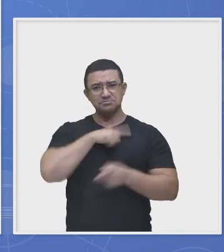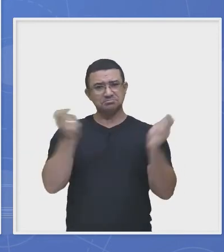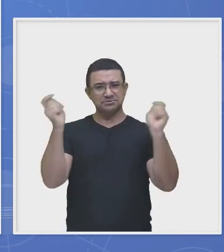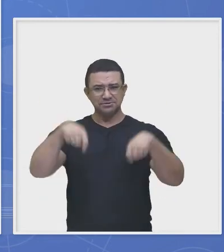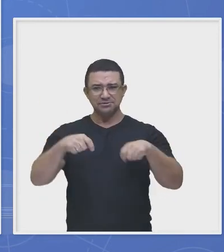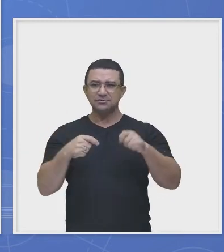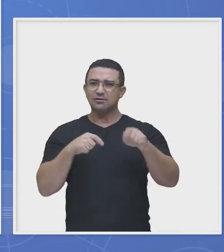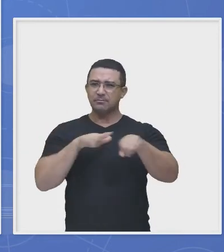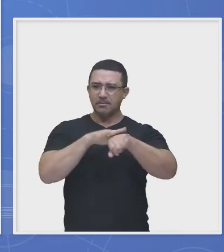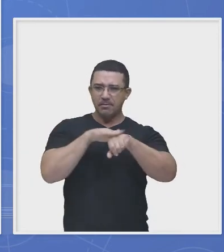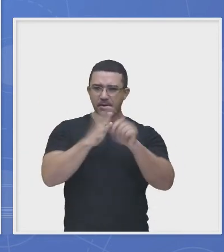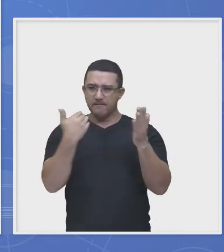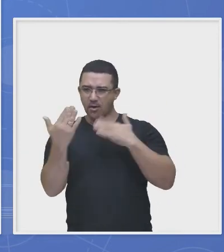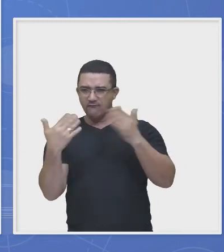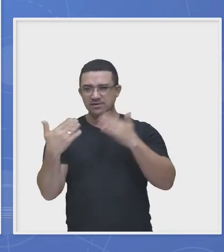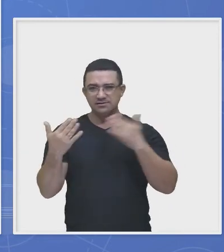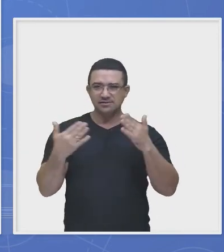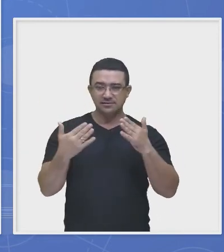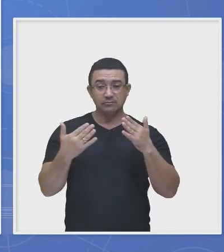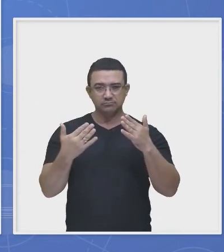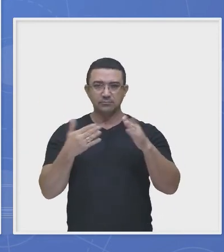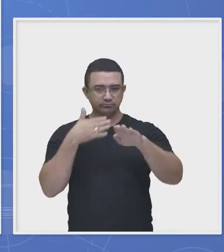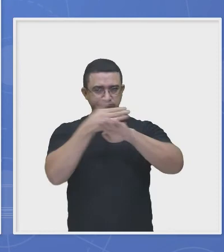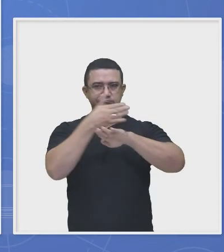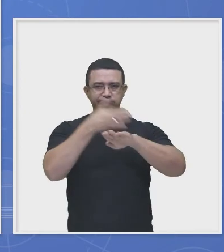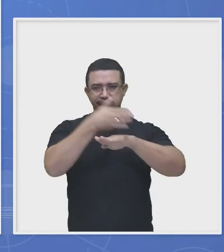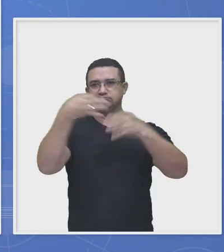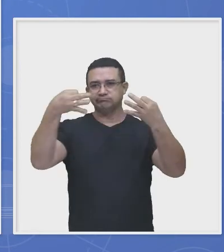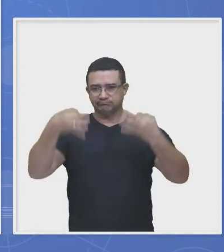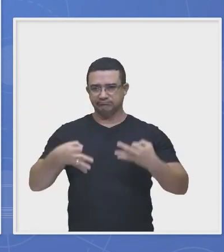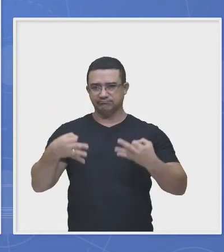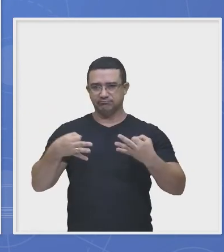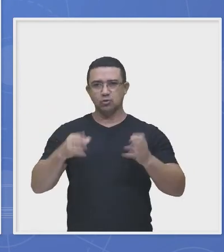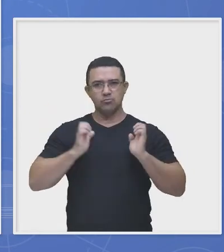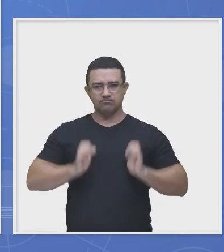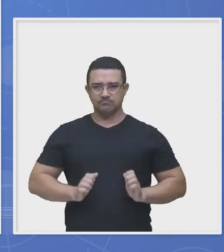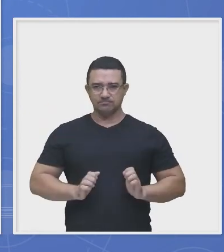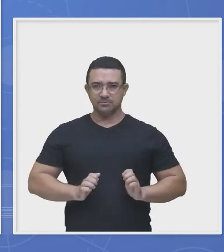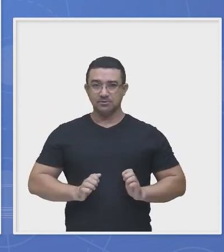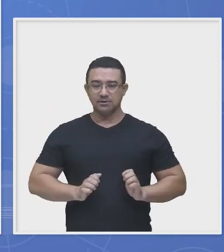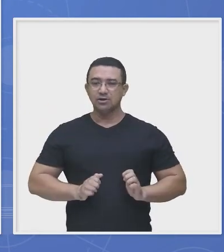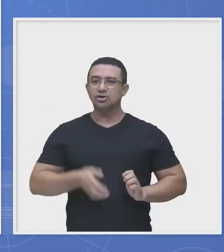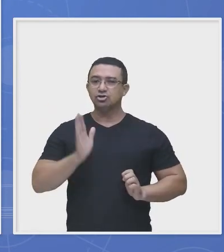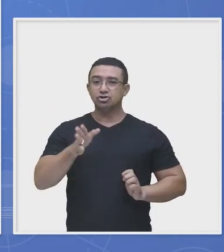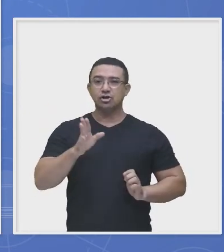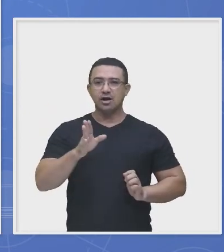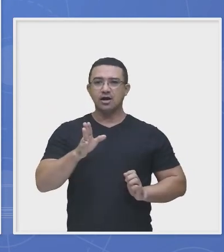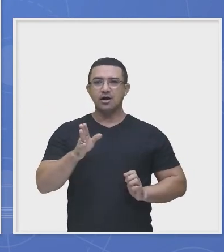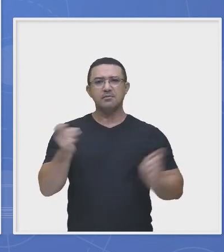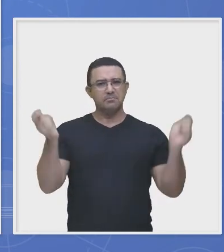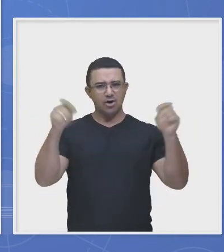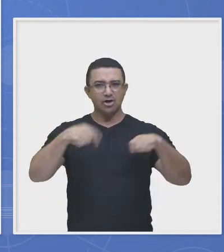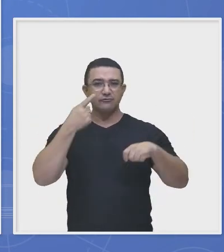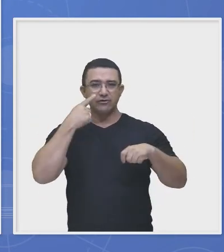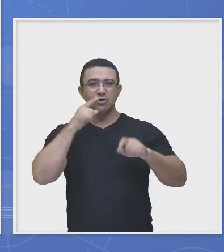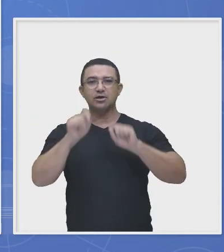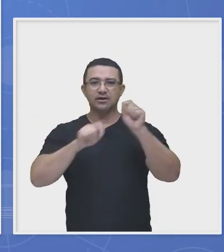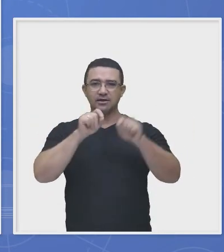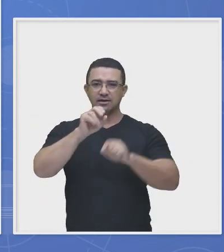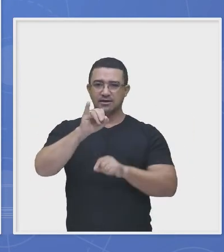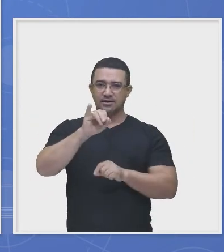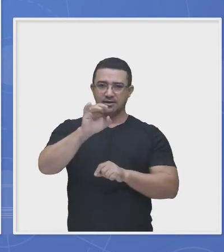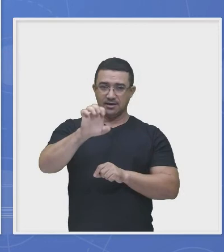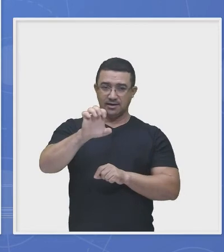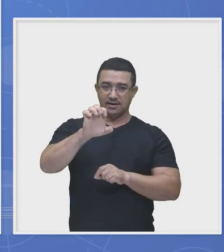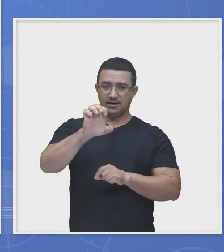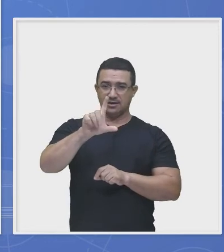participem, interajam por lá sempre, usando de forma correta, certo? Então a gente já pode observar aqui que tem a Elizabeth que interagiu com a gente